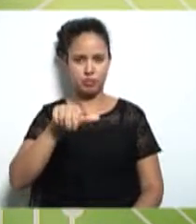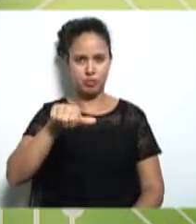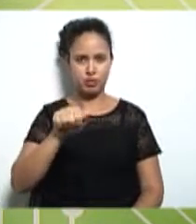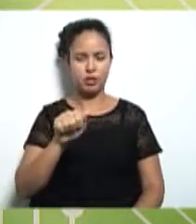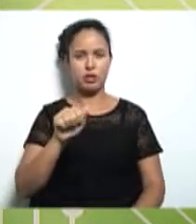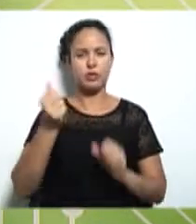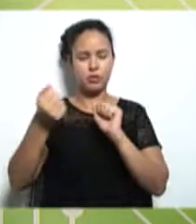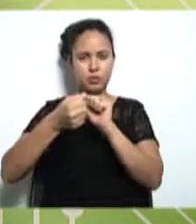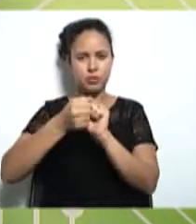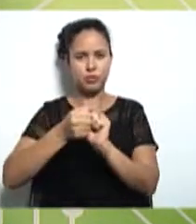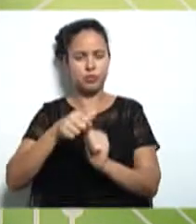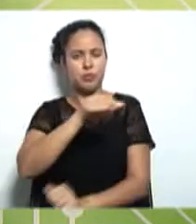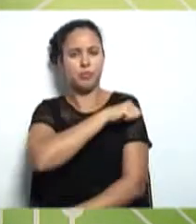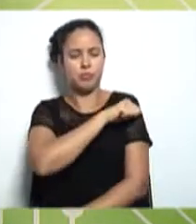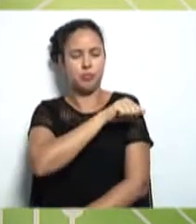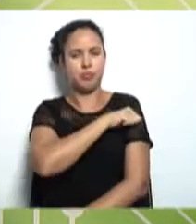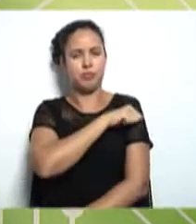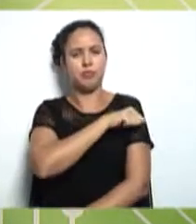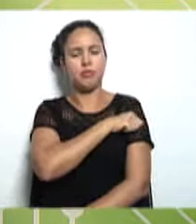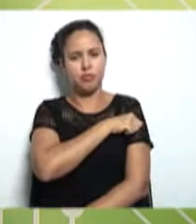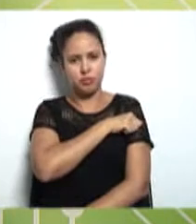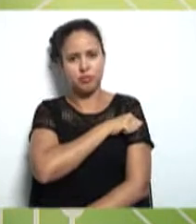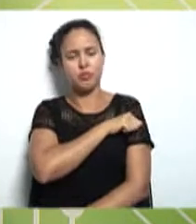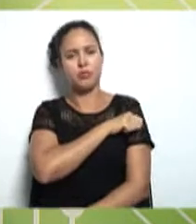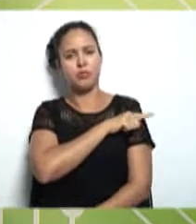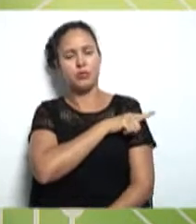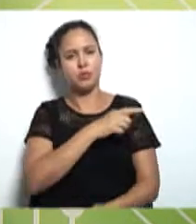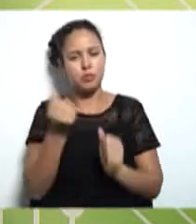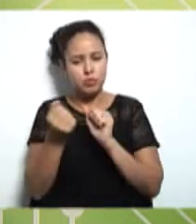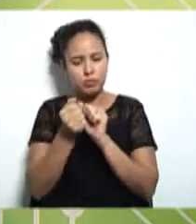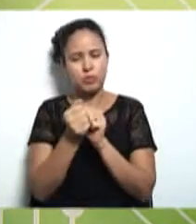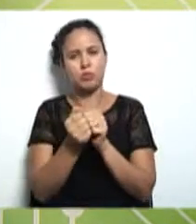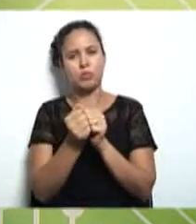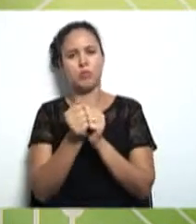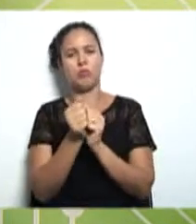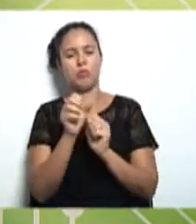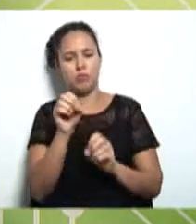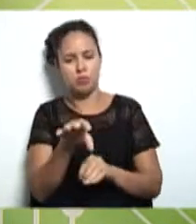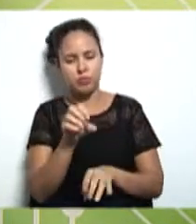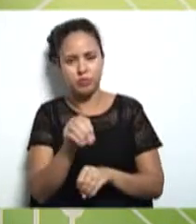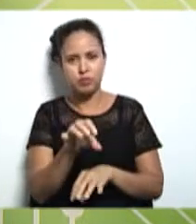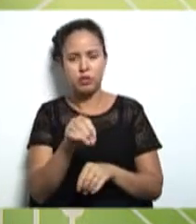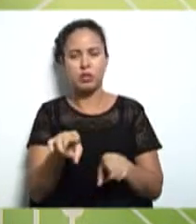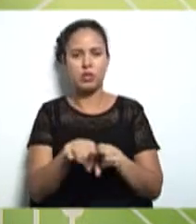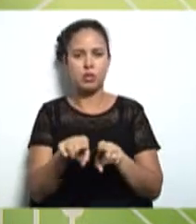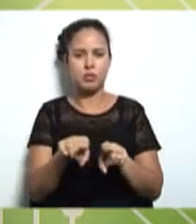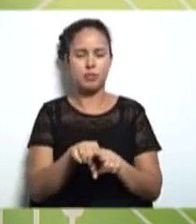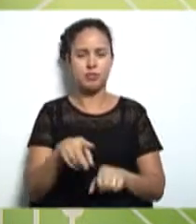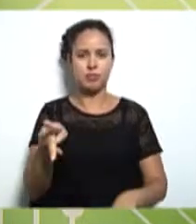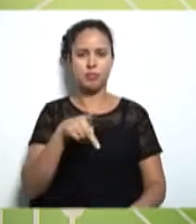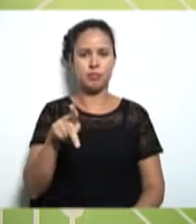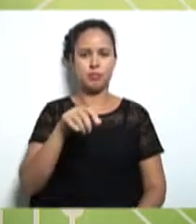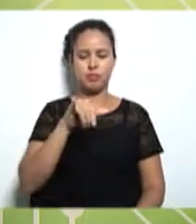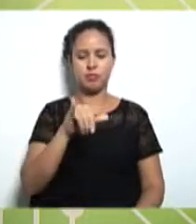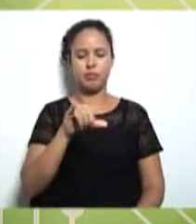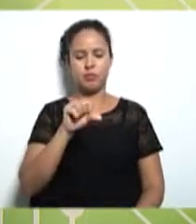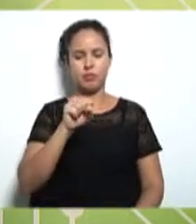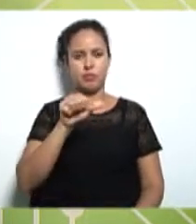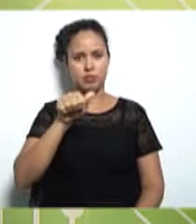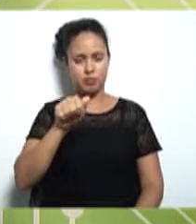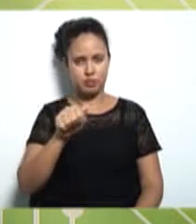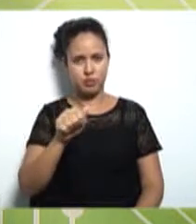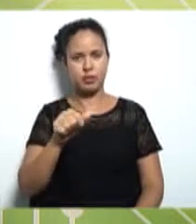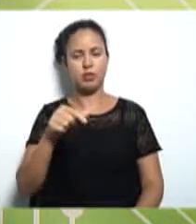seus estudantes de um modo muito particular. A professora Isa também, que mandou algumas dúvidas sobre o projeto de pesquisa. E a gente